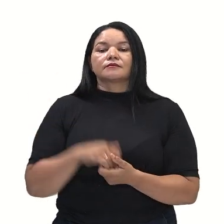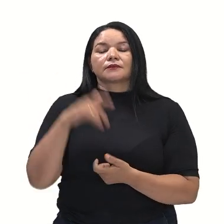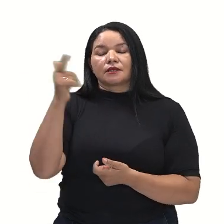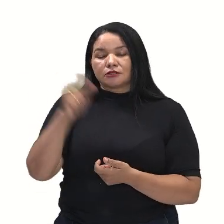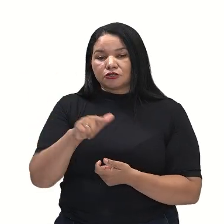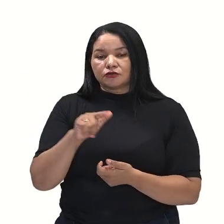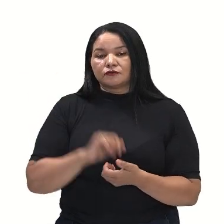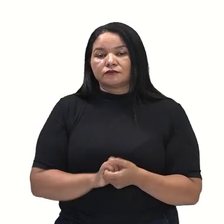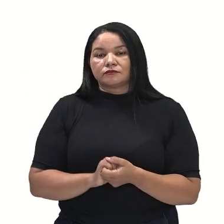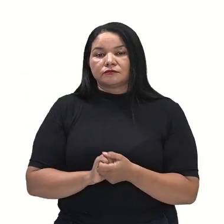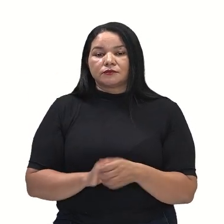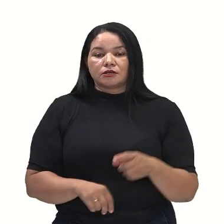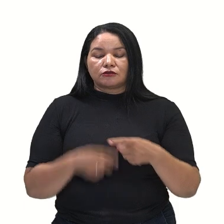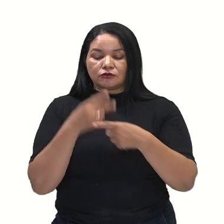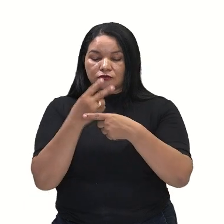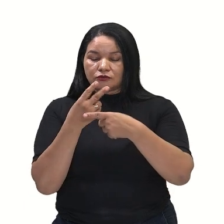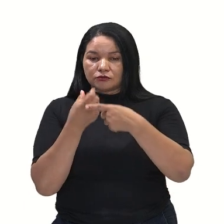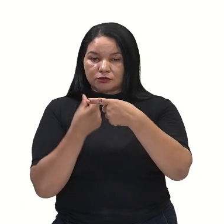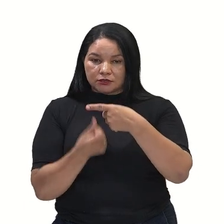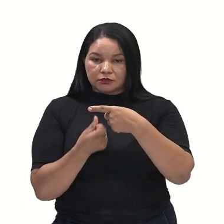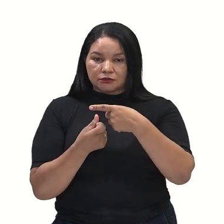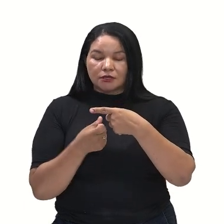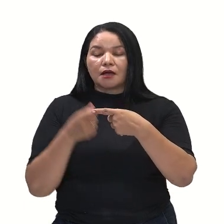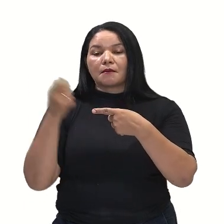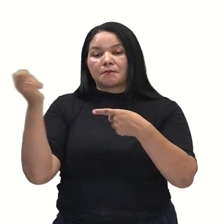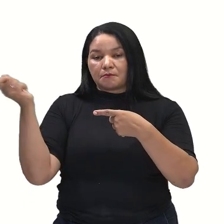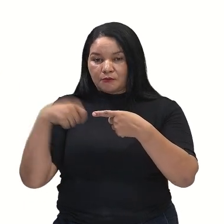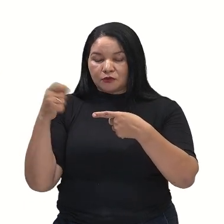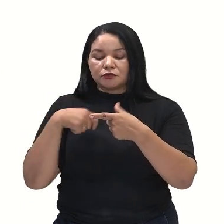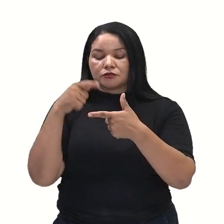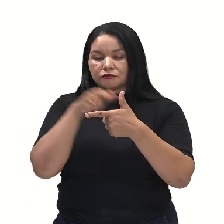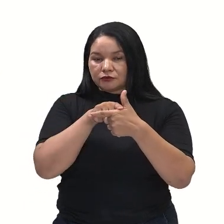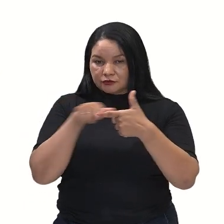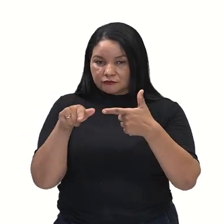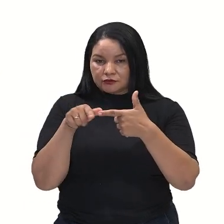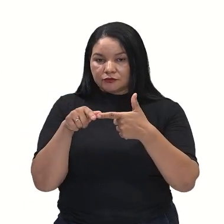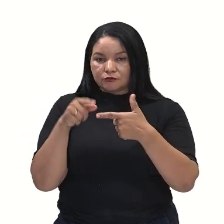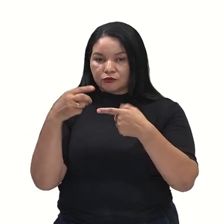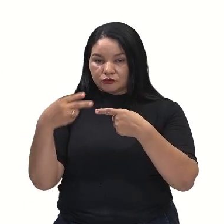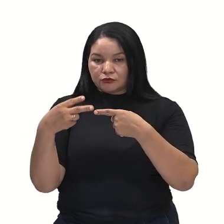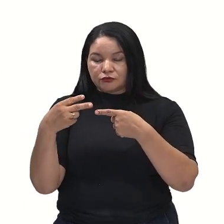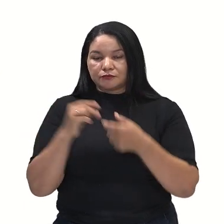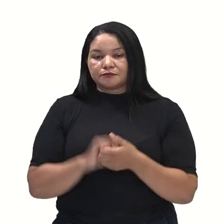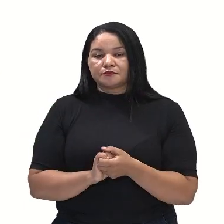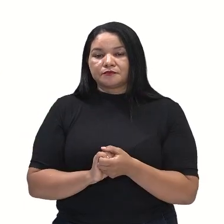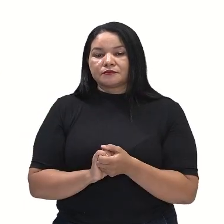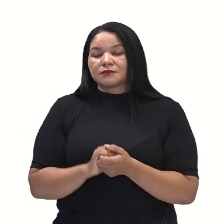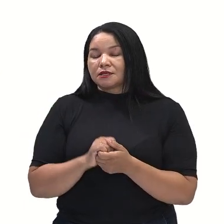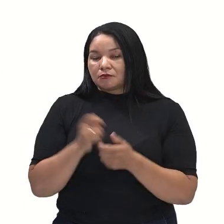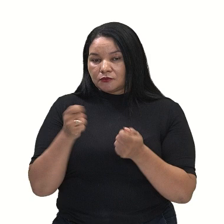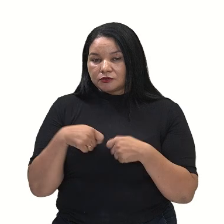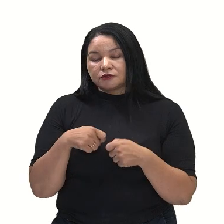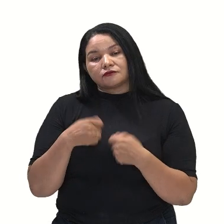2 sobre 6, opa, é possível simplificar a fração aqui por 2. Se é